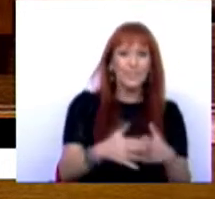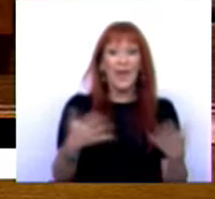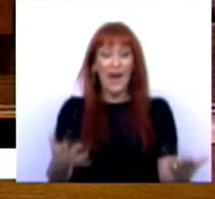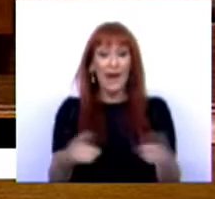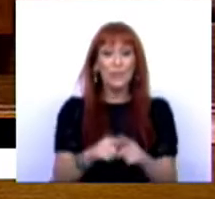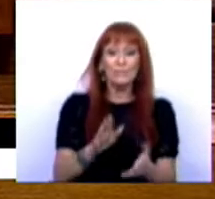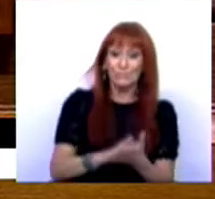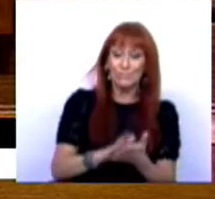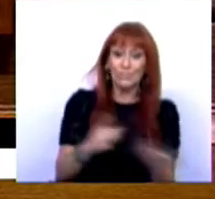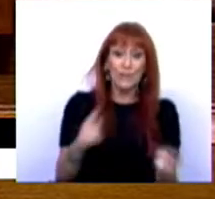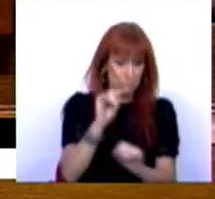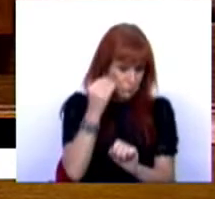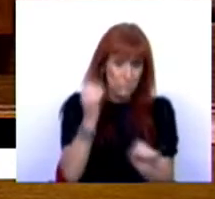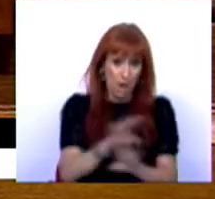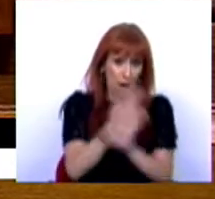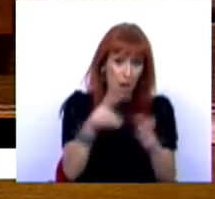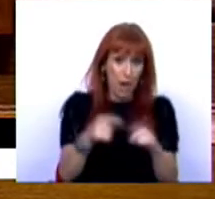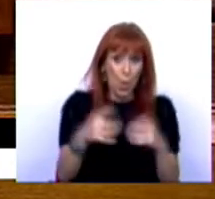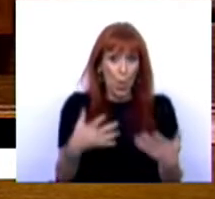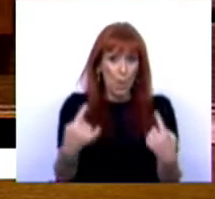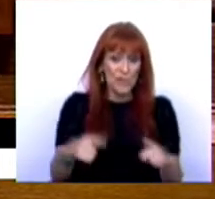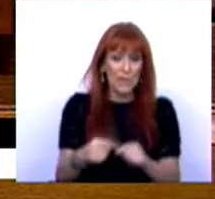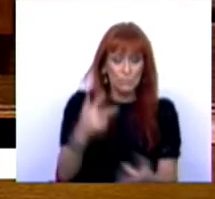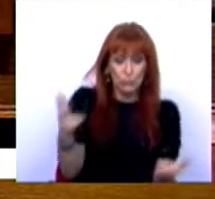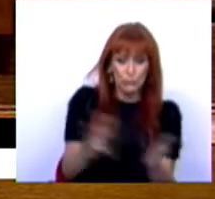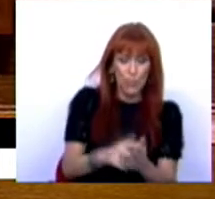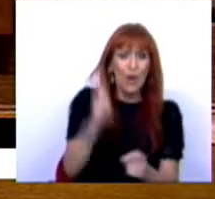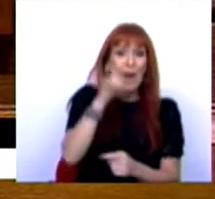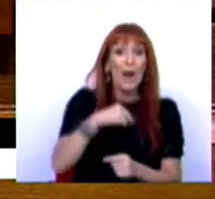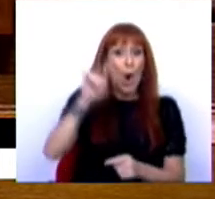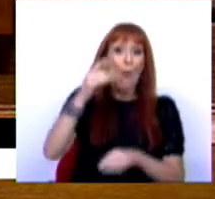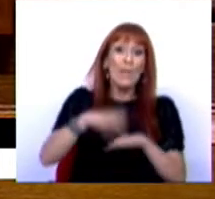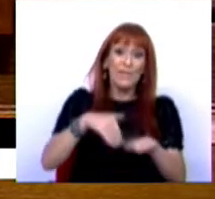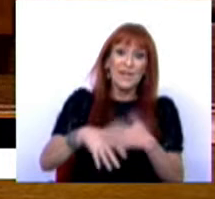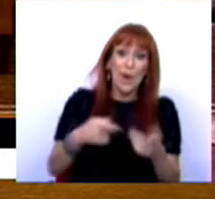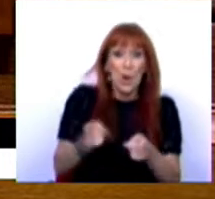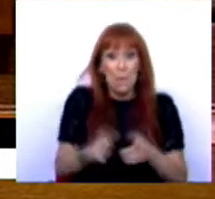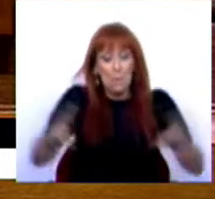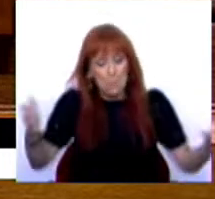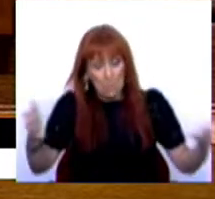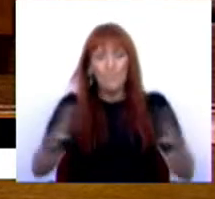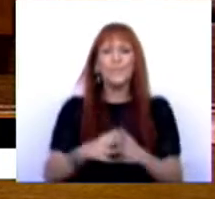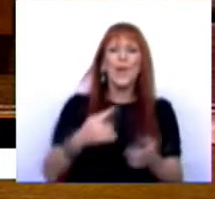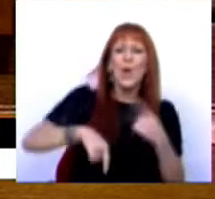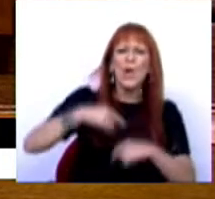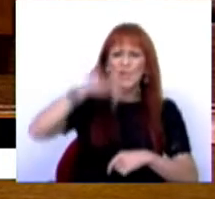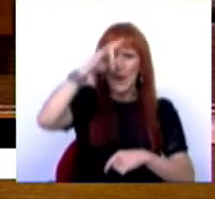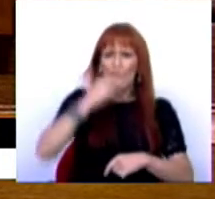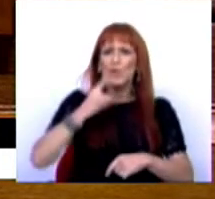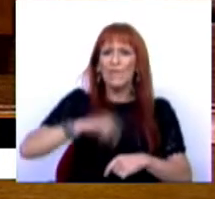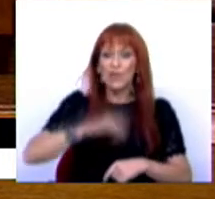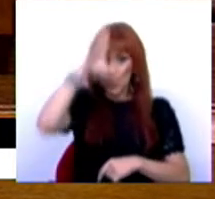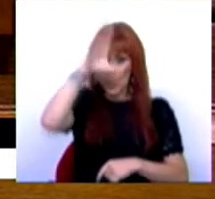Este é um facto inegável, quer ele hoje tenha sido reconhecido por quem o devia fazer ou não. Nós relembramos que